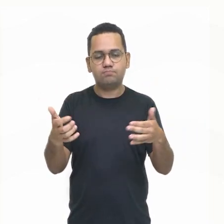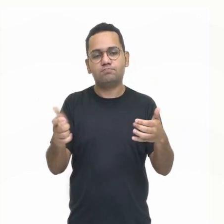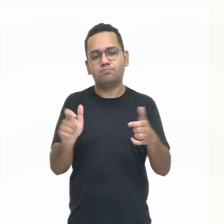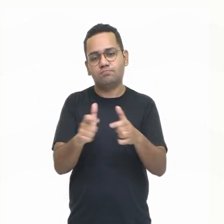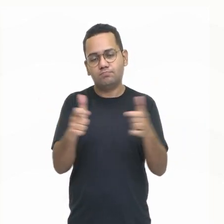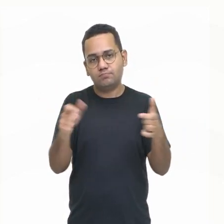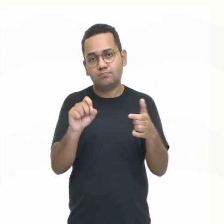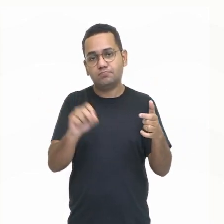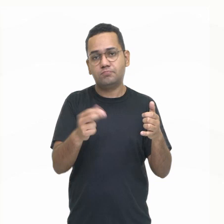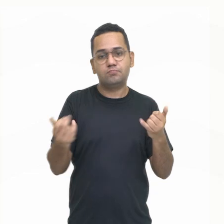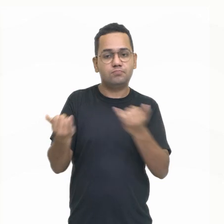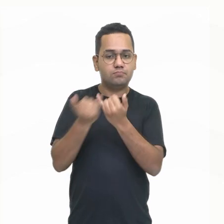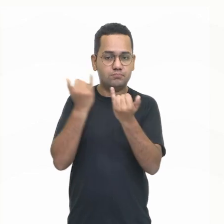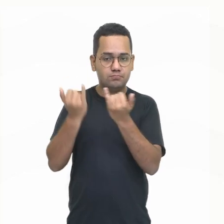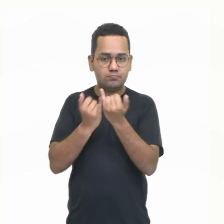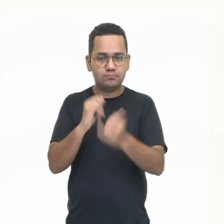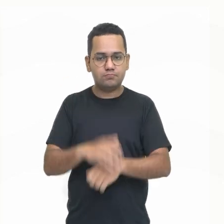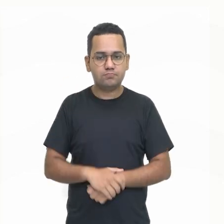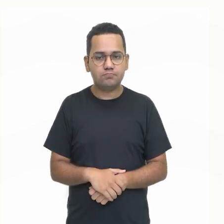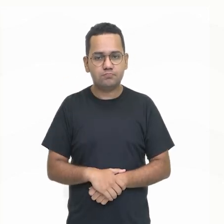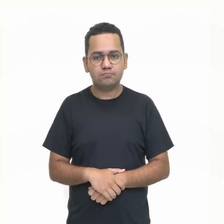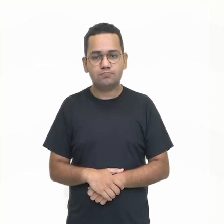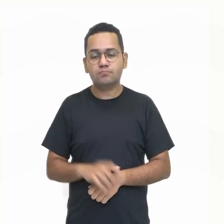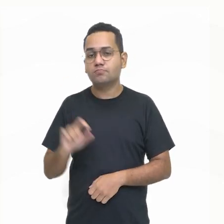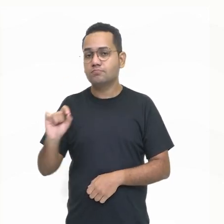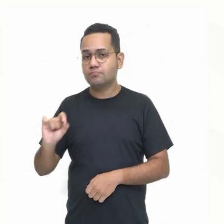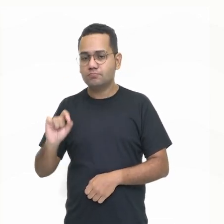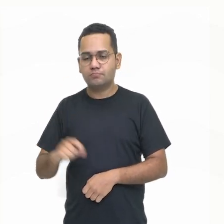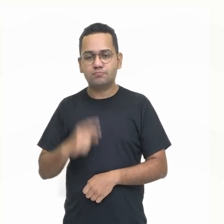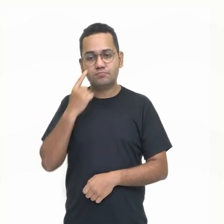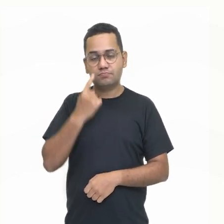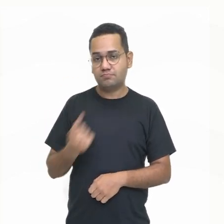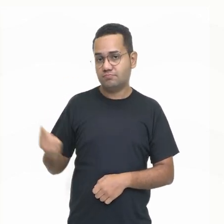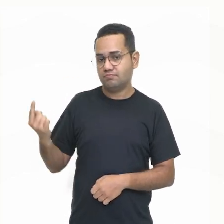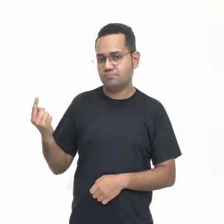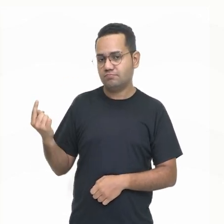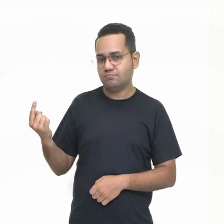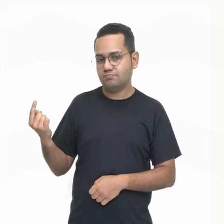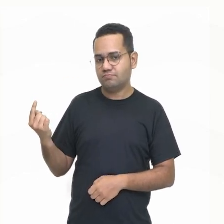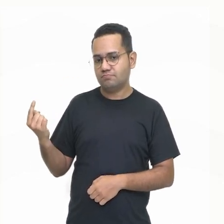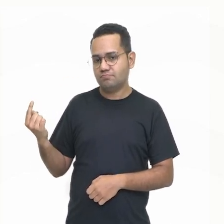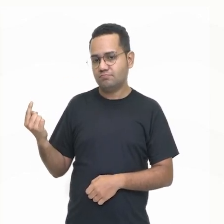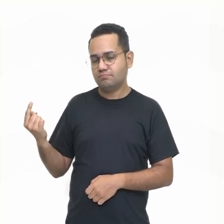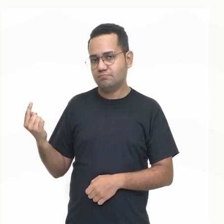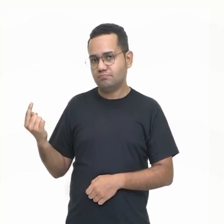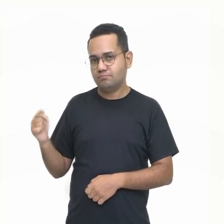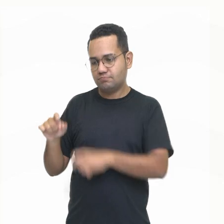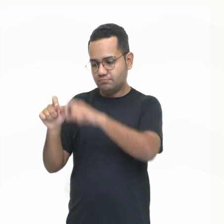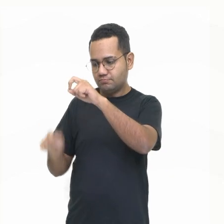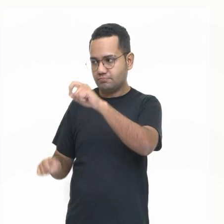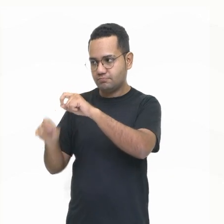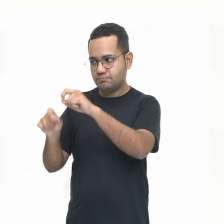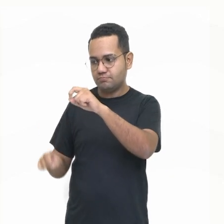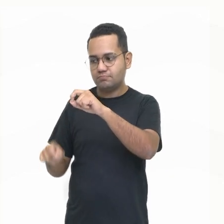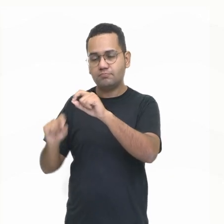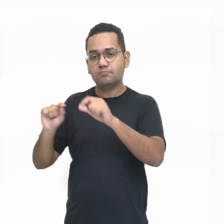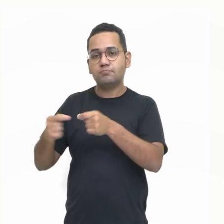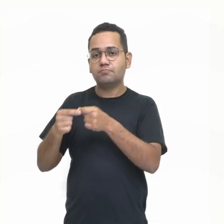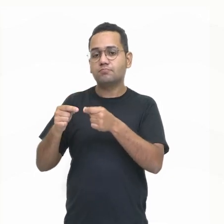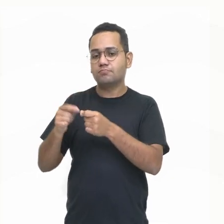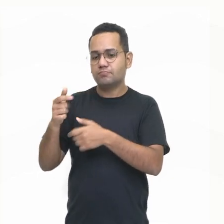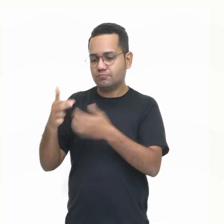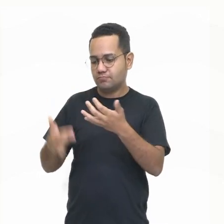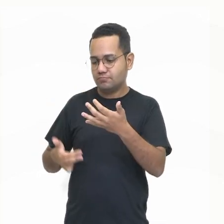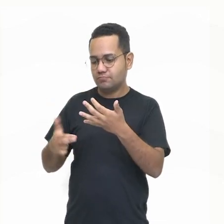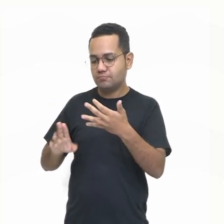maior semelhança, ela vai descendo nessa pirâmide, onde eu vou ter a espécie como a